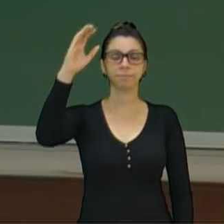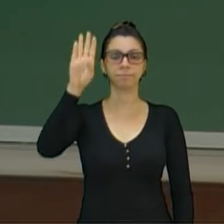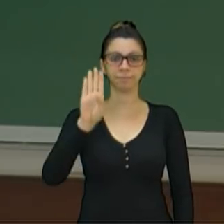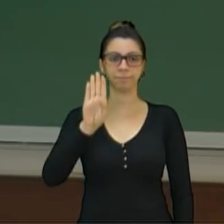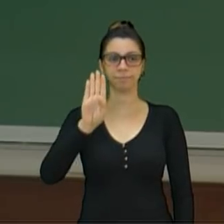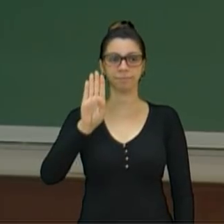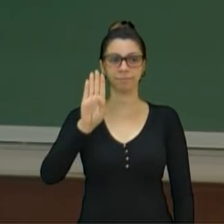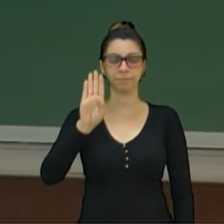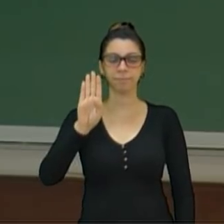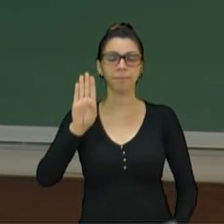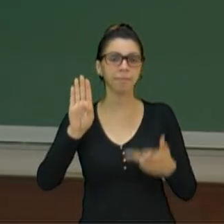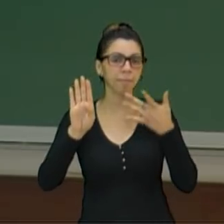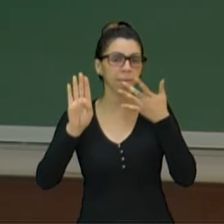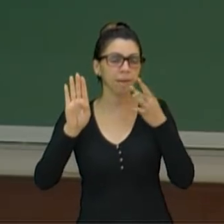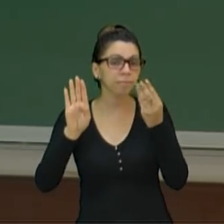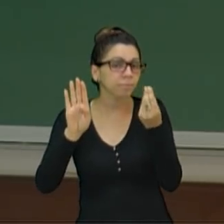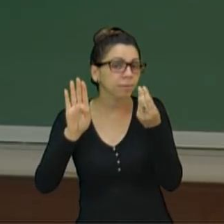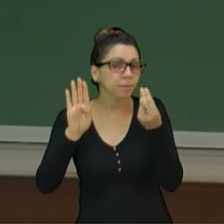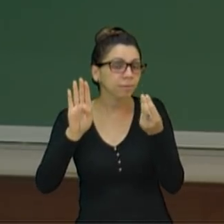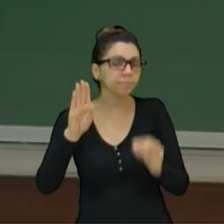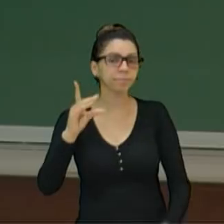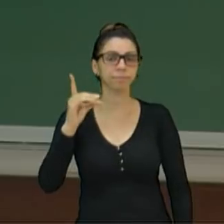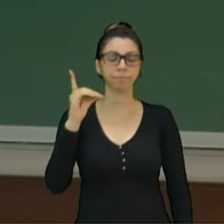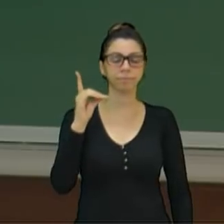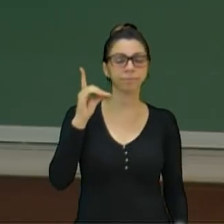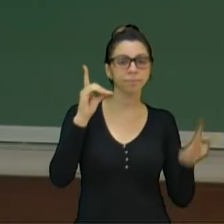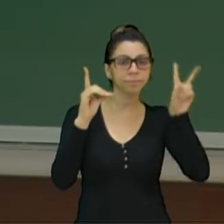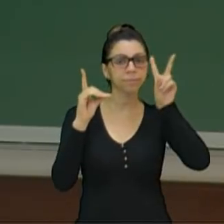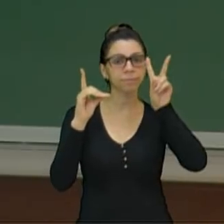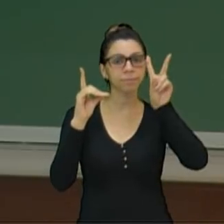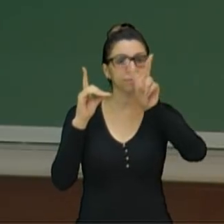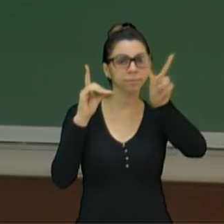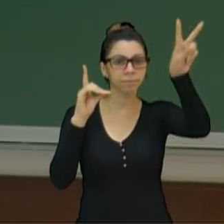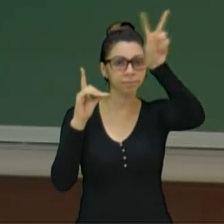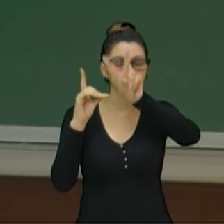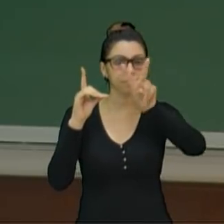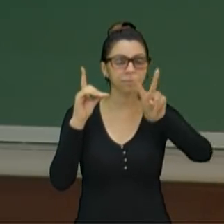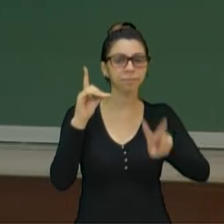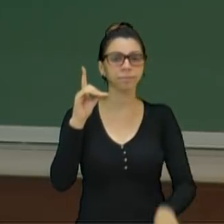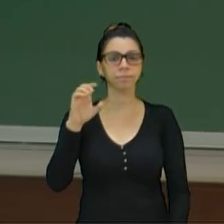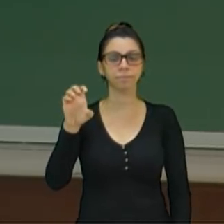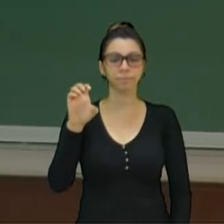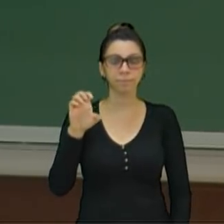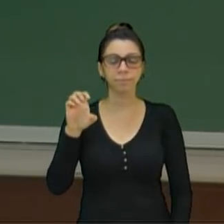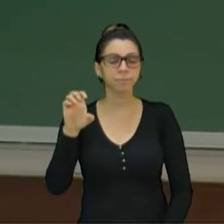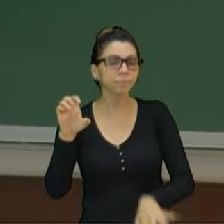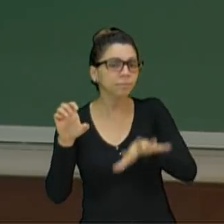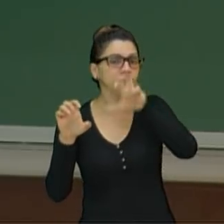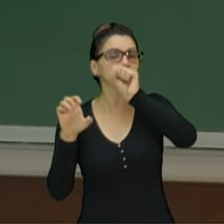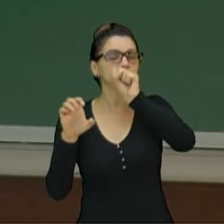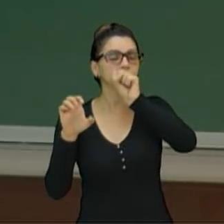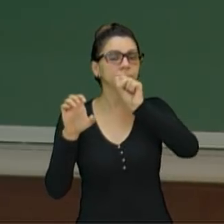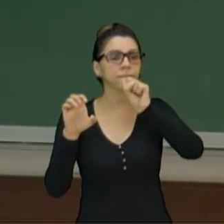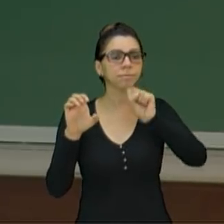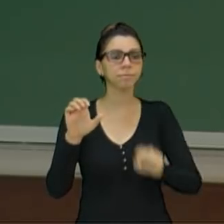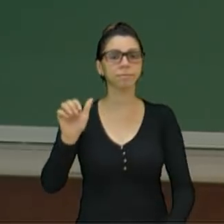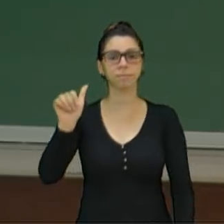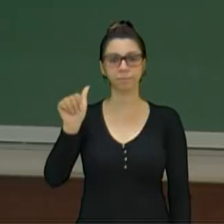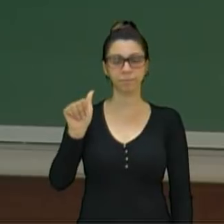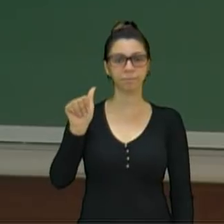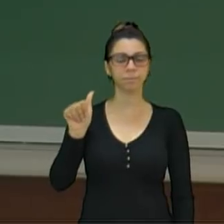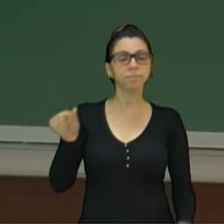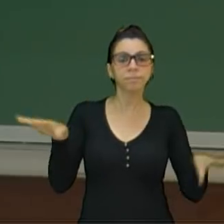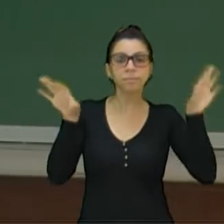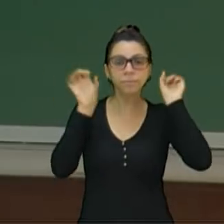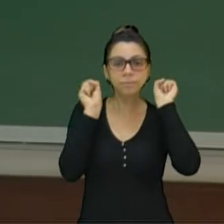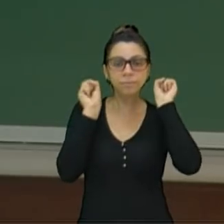B para paladar, D para visão, E para olfato e letra A para audição. Vou dar um